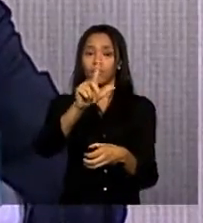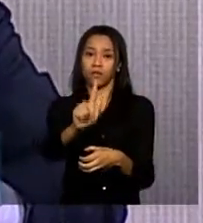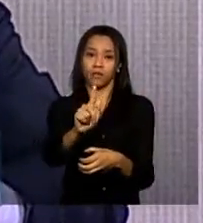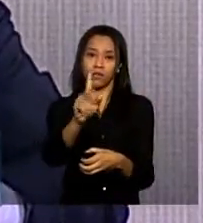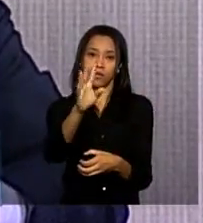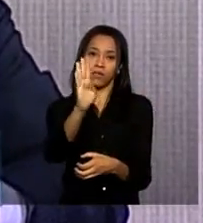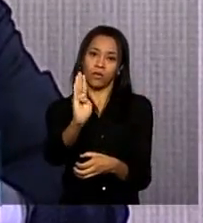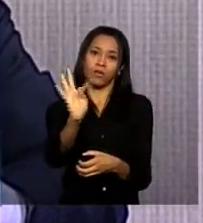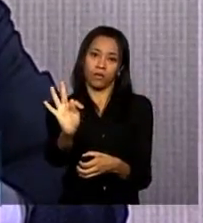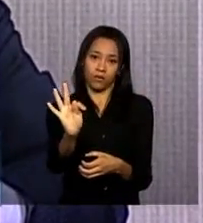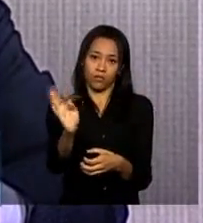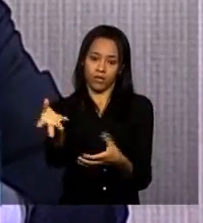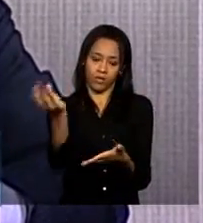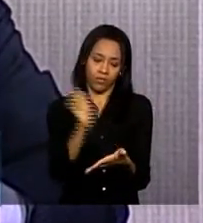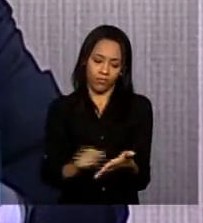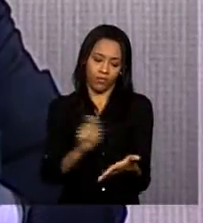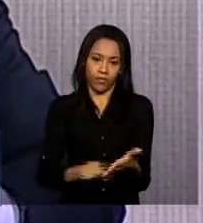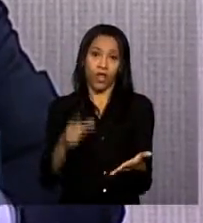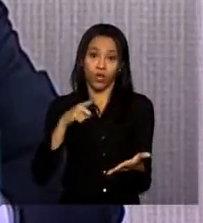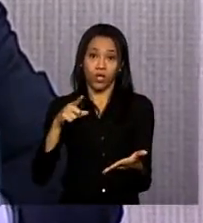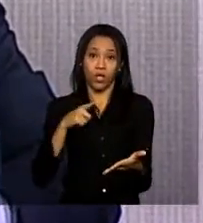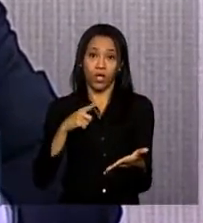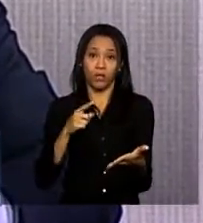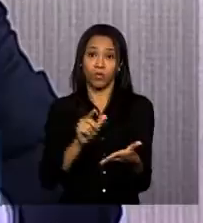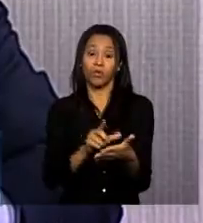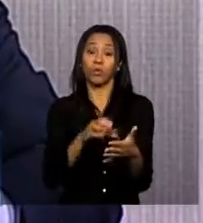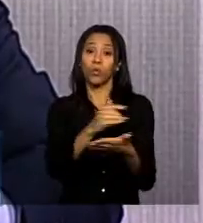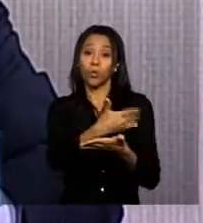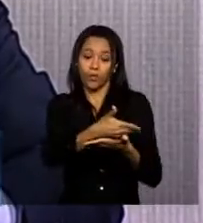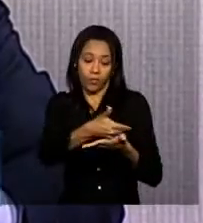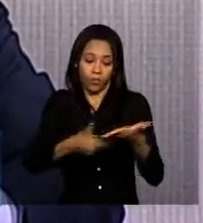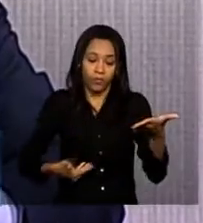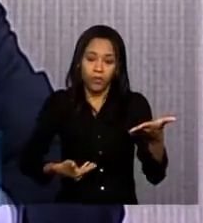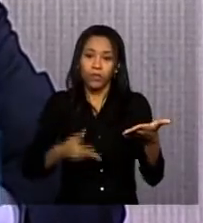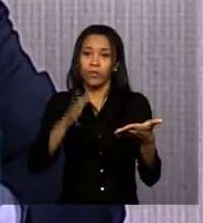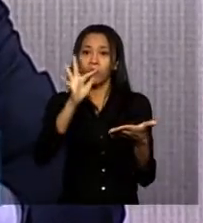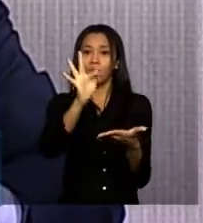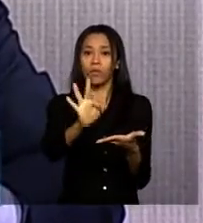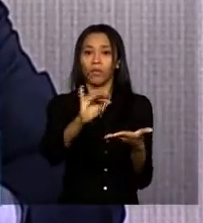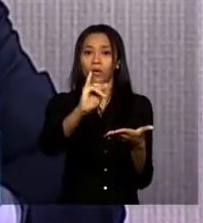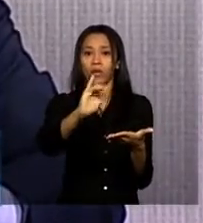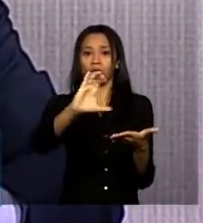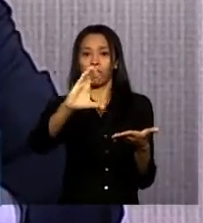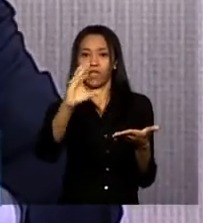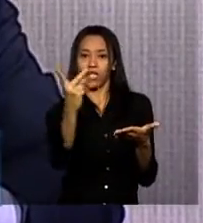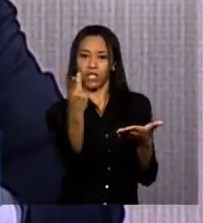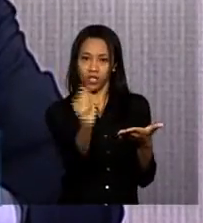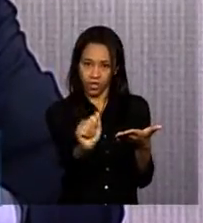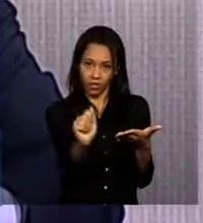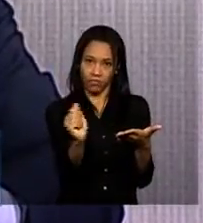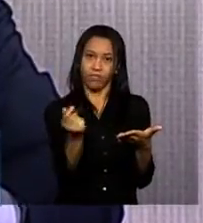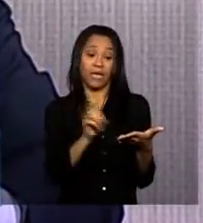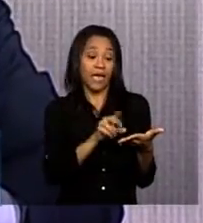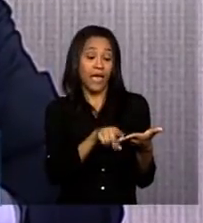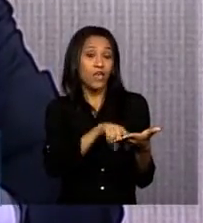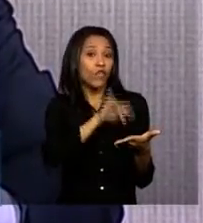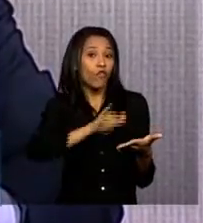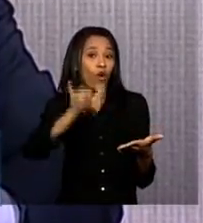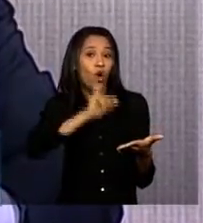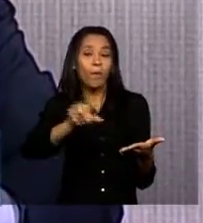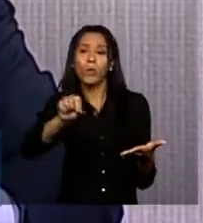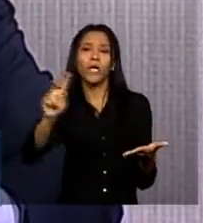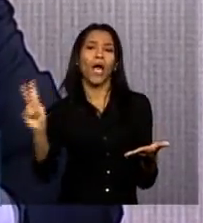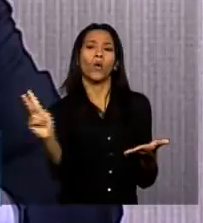notificação que pertence ao nosso sistema de informação de agravos de notificação, que é o sistema de informação que